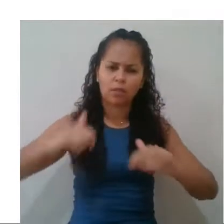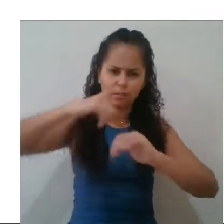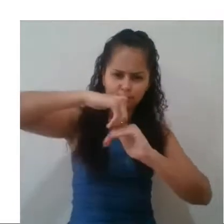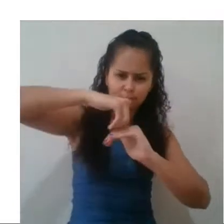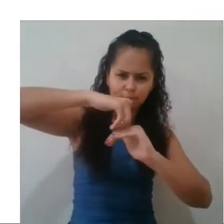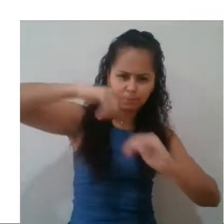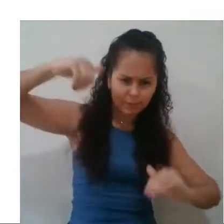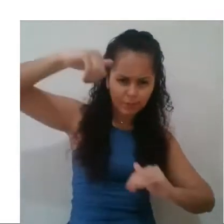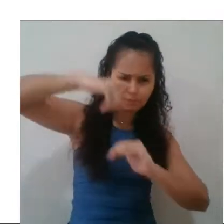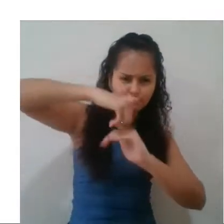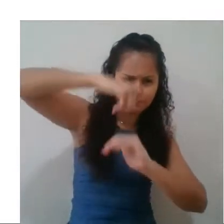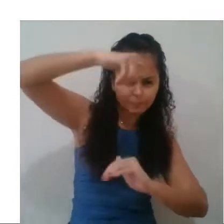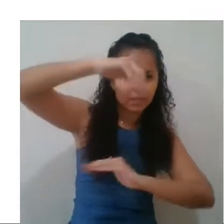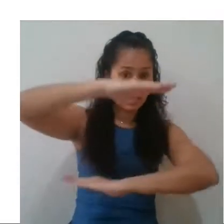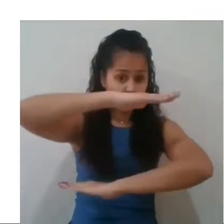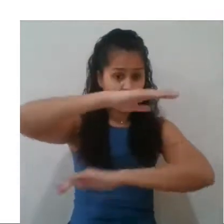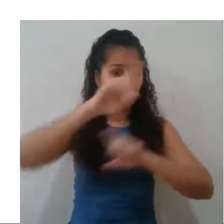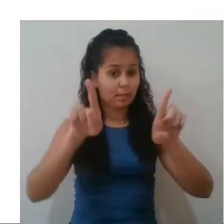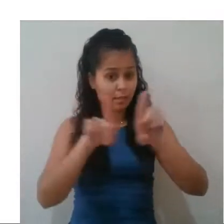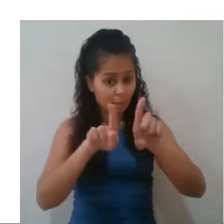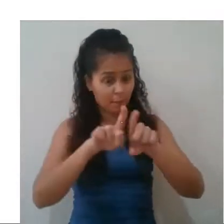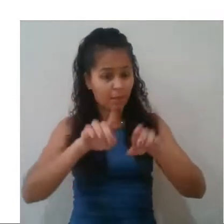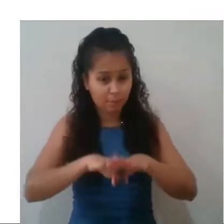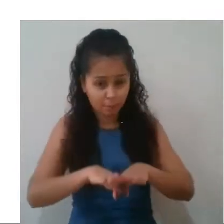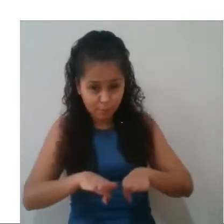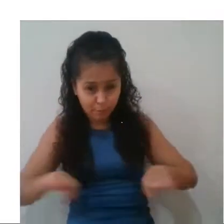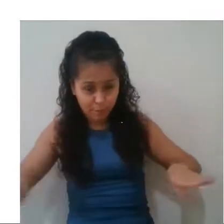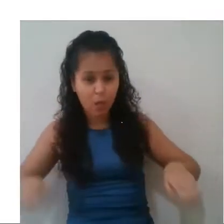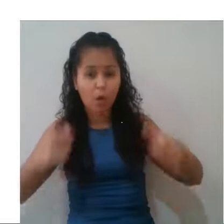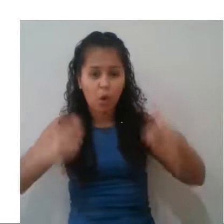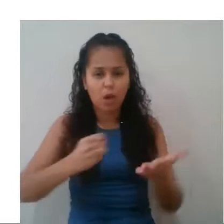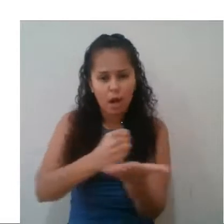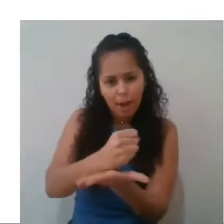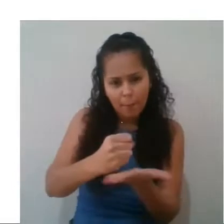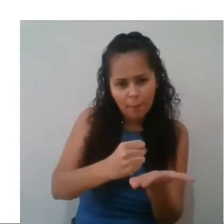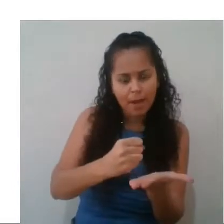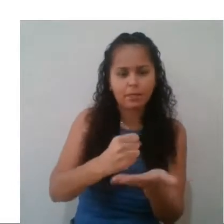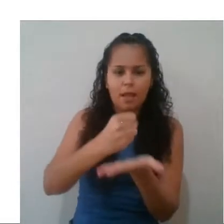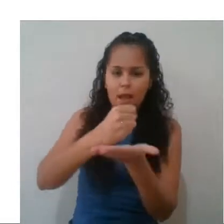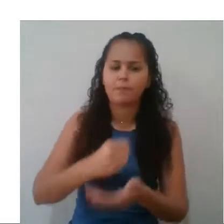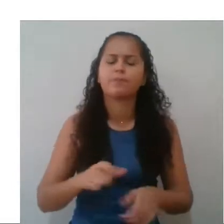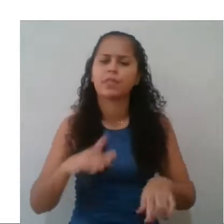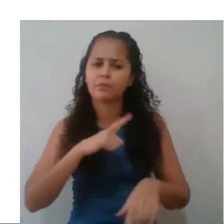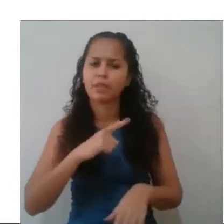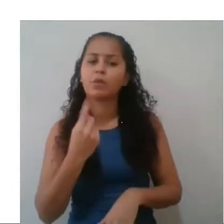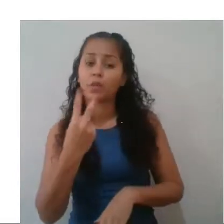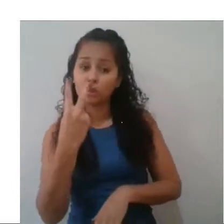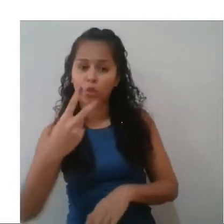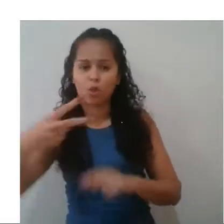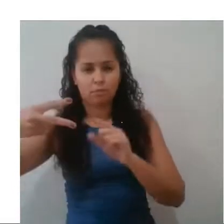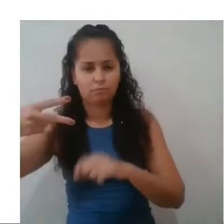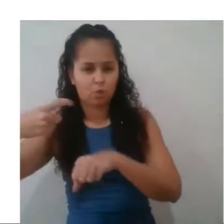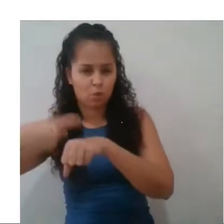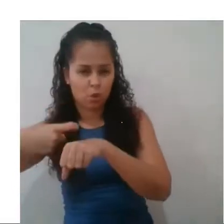forma que esse corte seja paralelo ao plano onde esse cone está apoiado, eu terei dois sólidos.